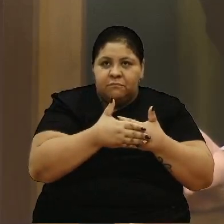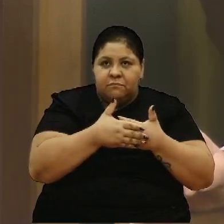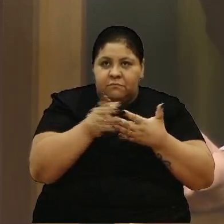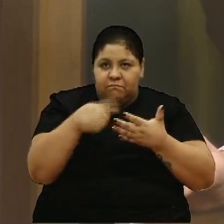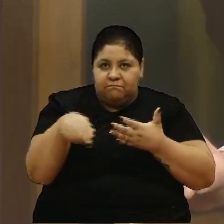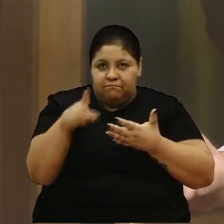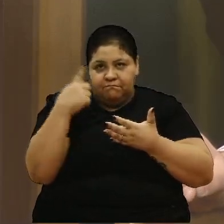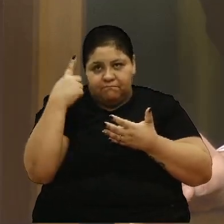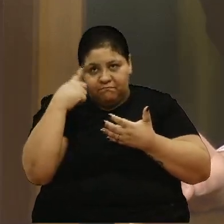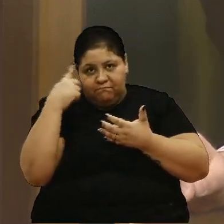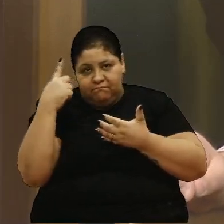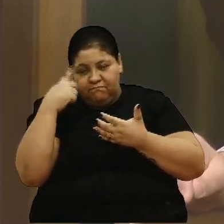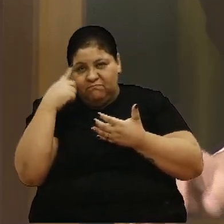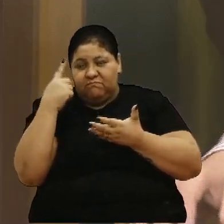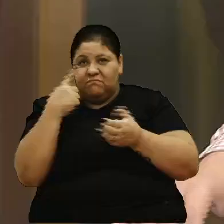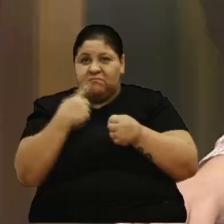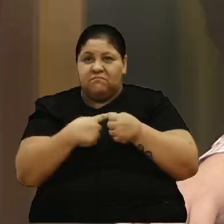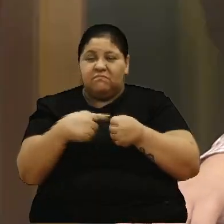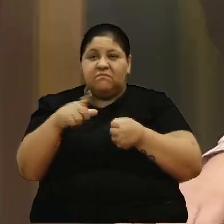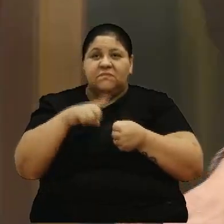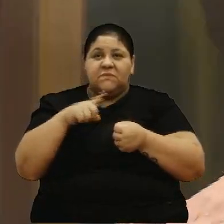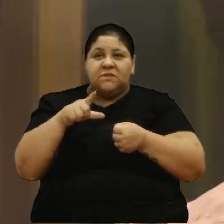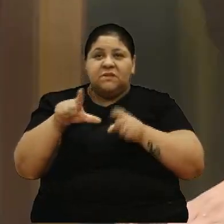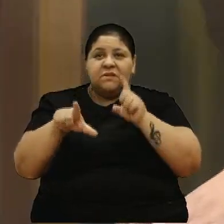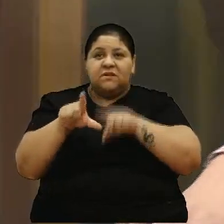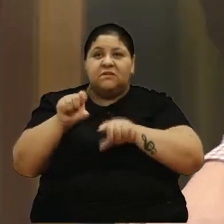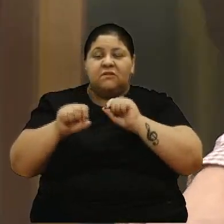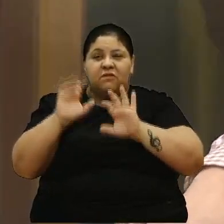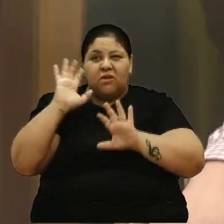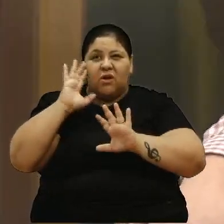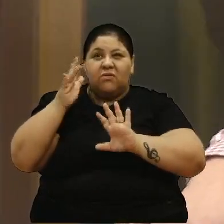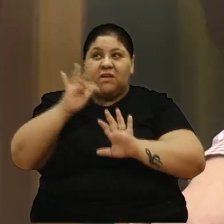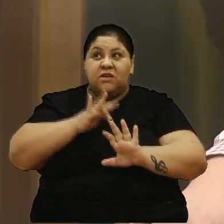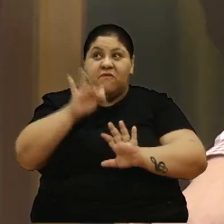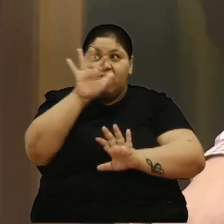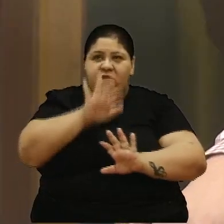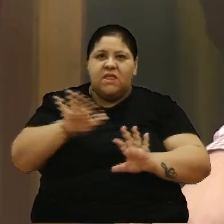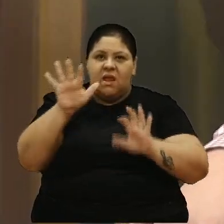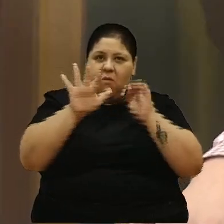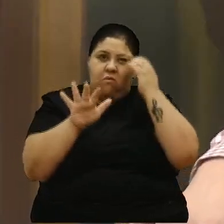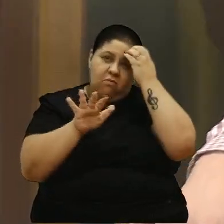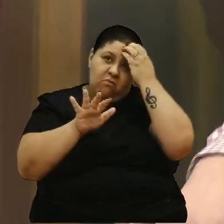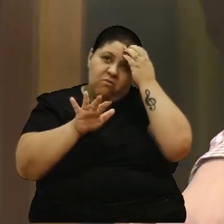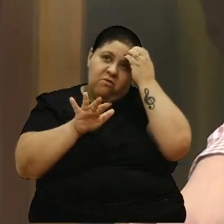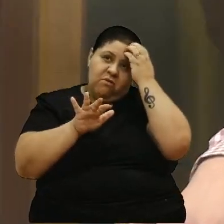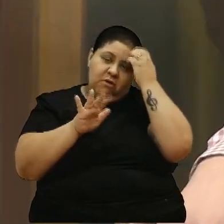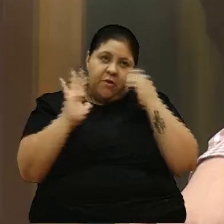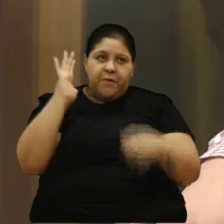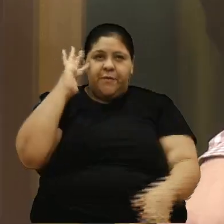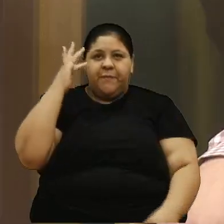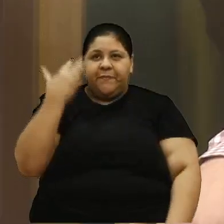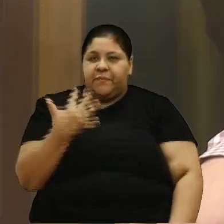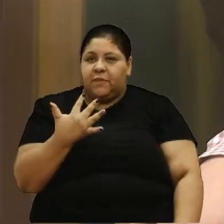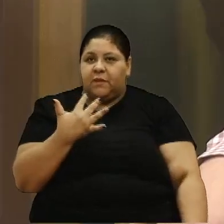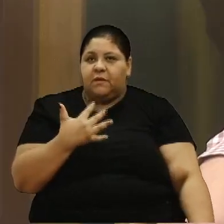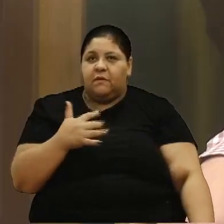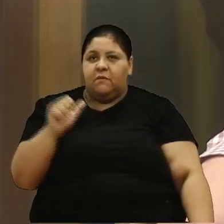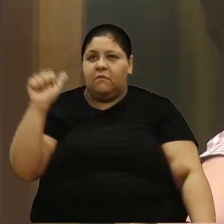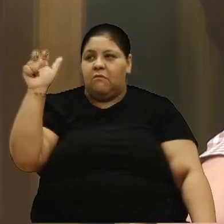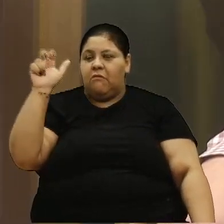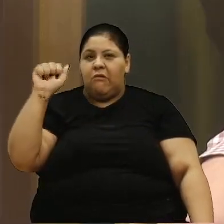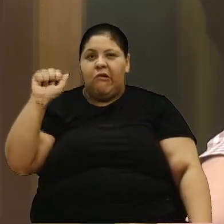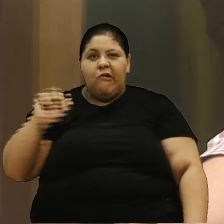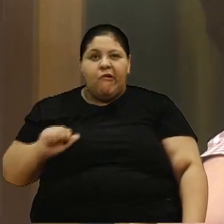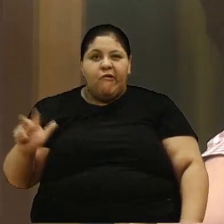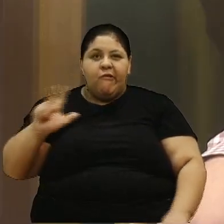nós pensarmos na cidade, nós também dependemos daquilo que acontece a nível federal. Enquanto acontece desvalorização da tabela SUS,